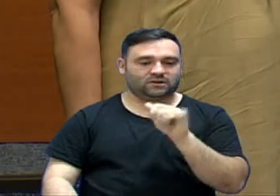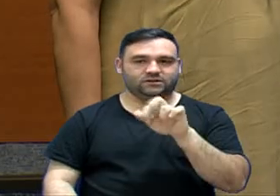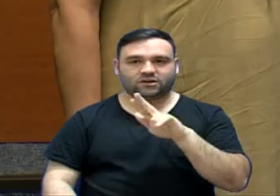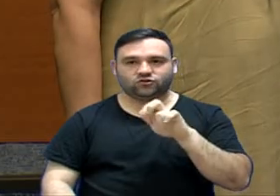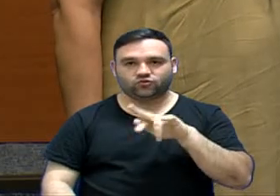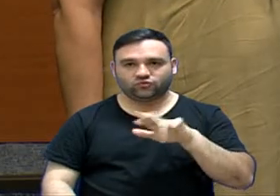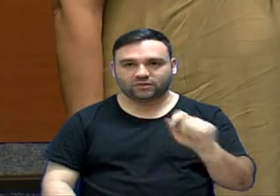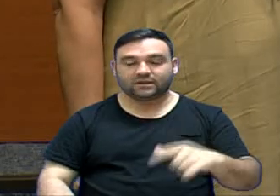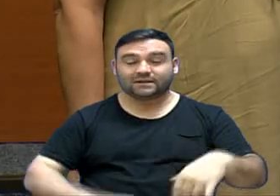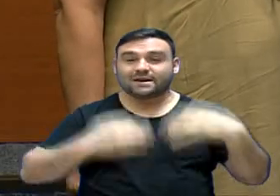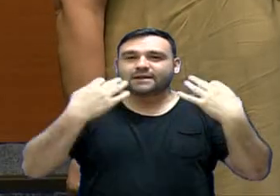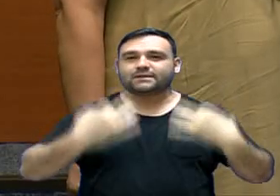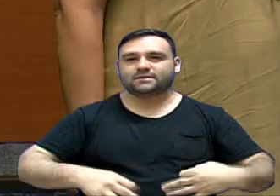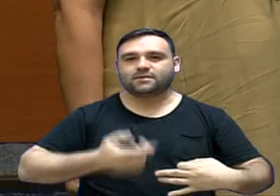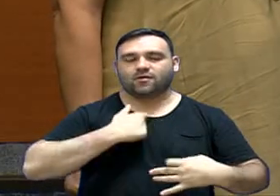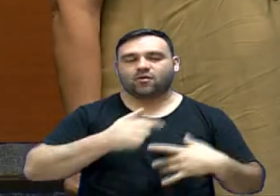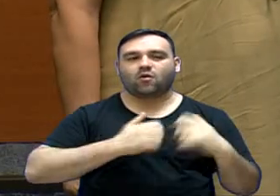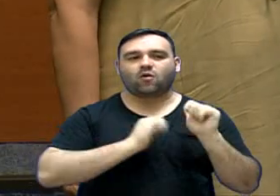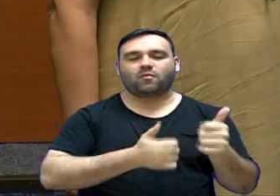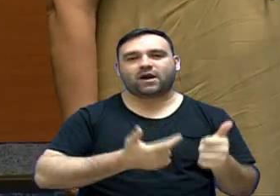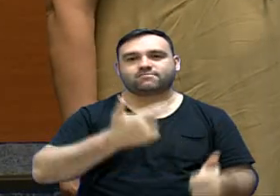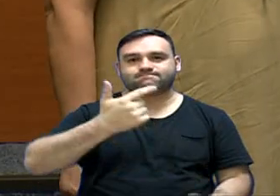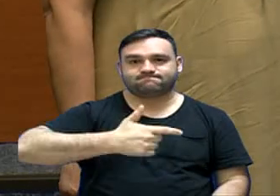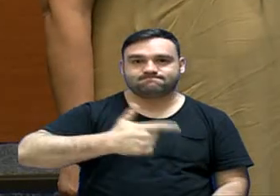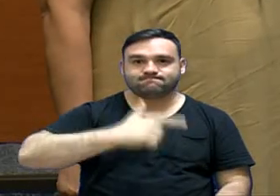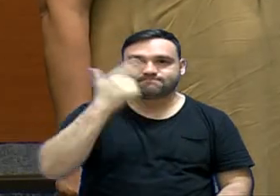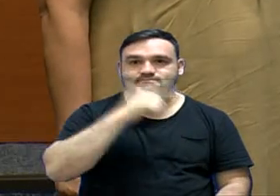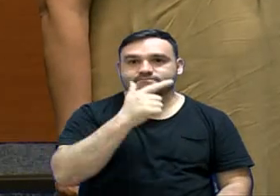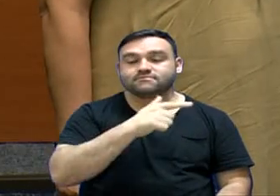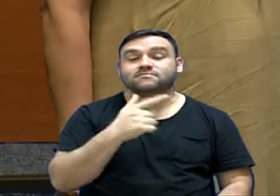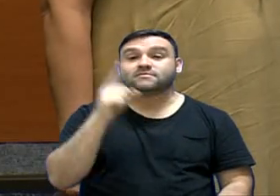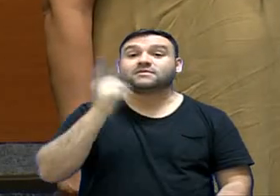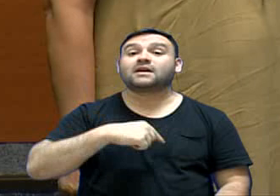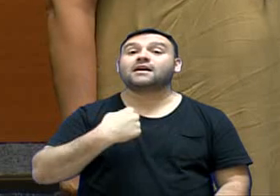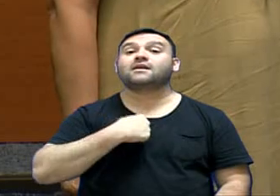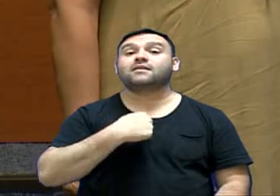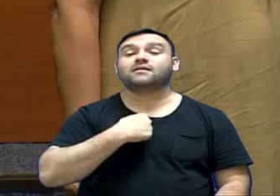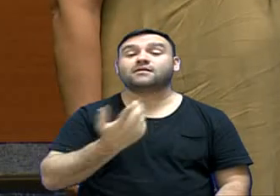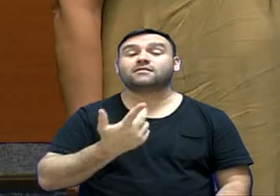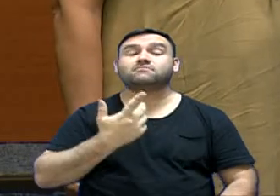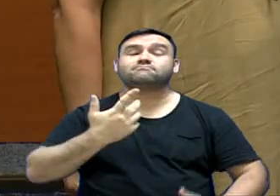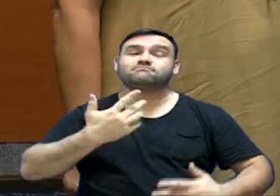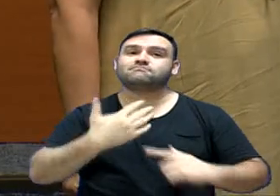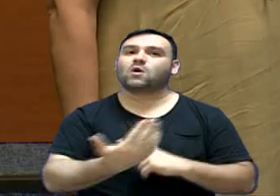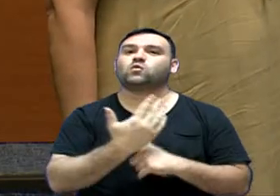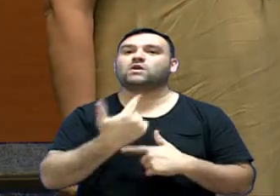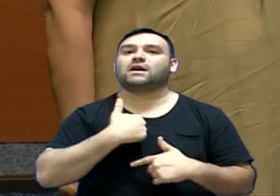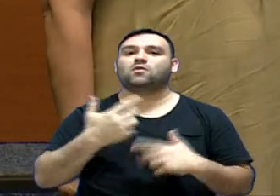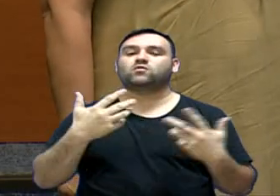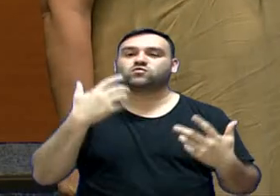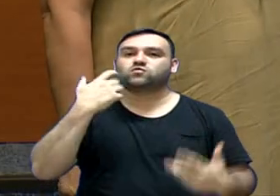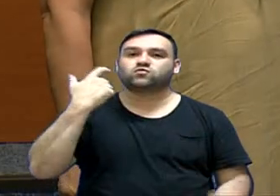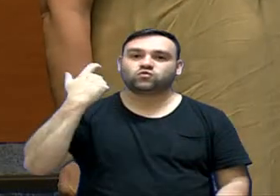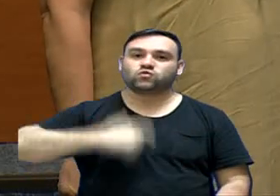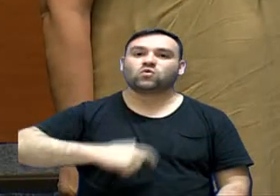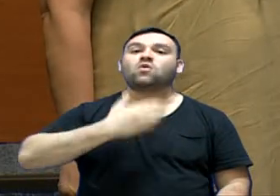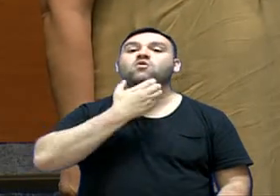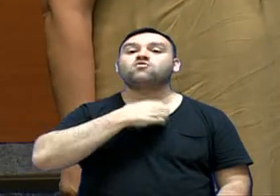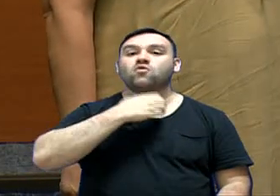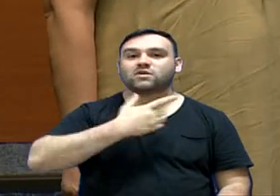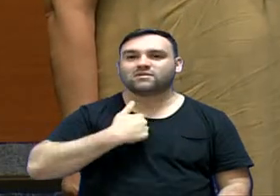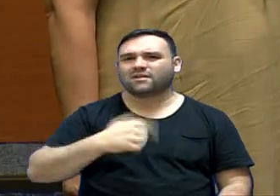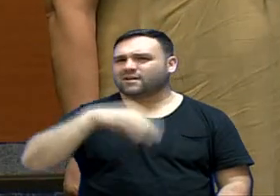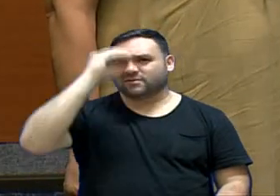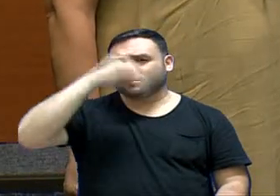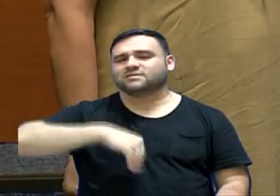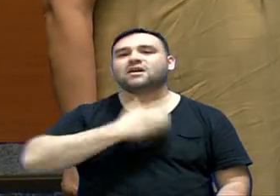essa decência que eu acompanhei secundariamente, é o que me faz hoje ser otorrino. Eu já tinha desistido de